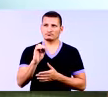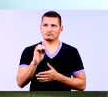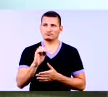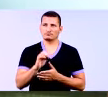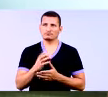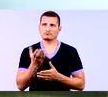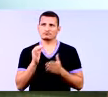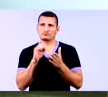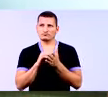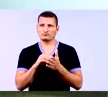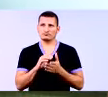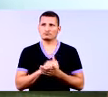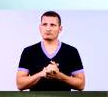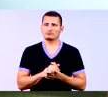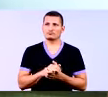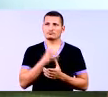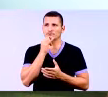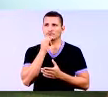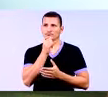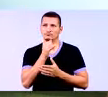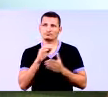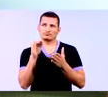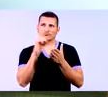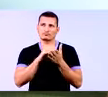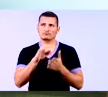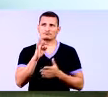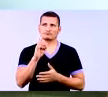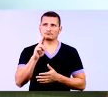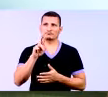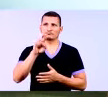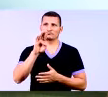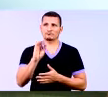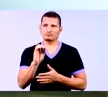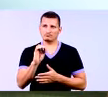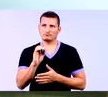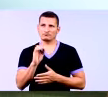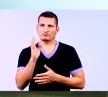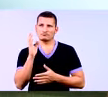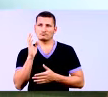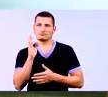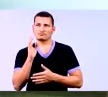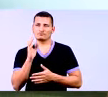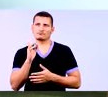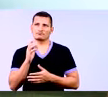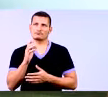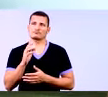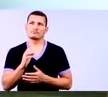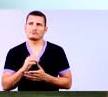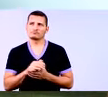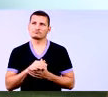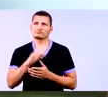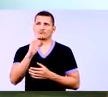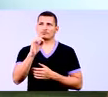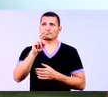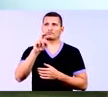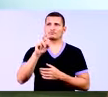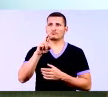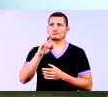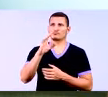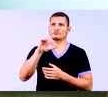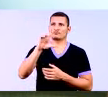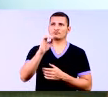Os especialistas dizem que o turbo mal colocado, ele faz mal para o carro, que a vida útil dele diminui. Então o overclock, o que é? Nada mais